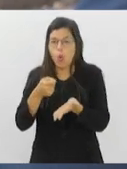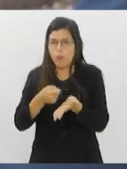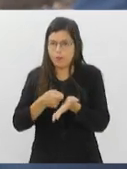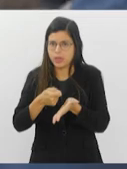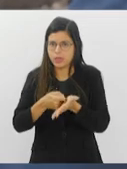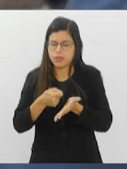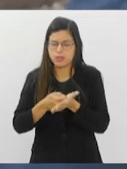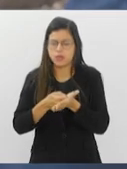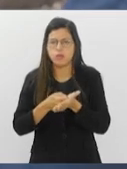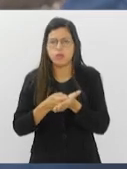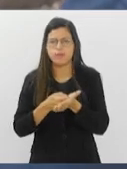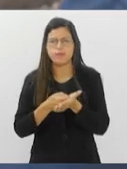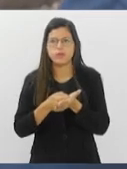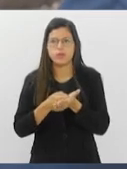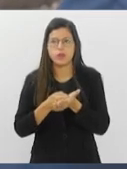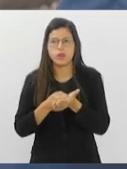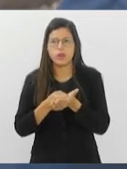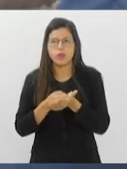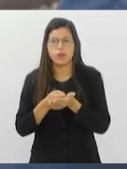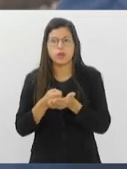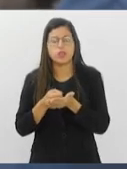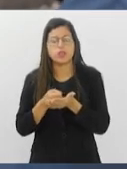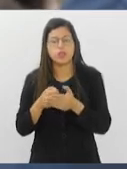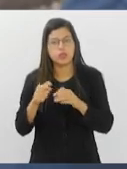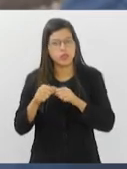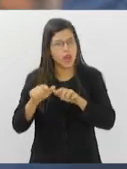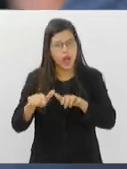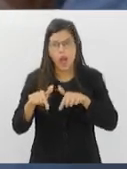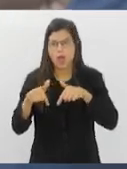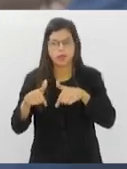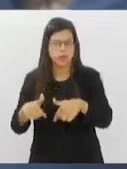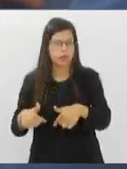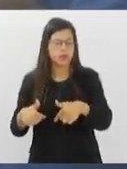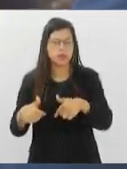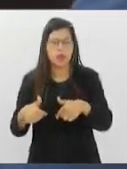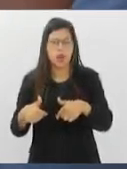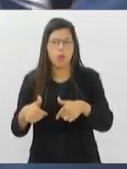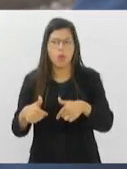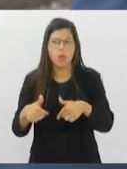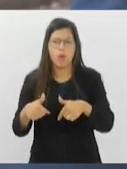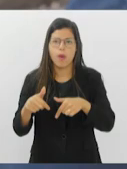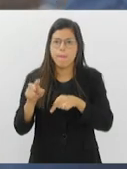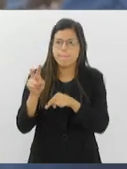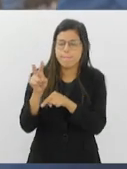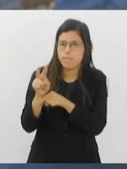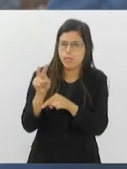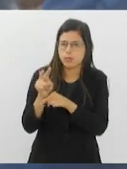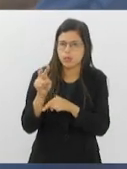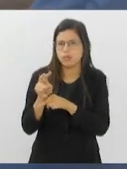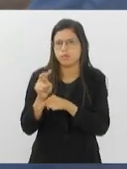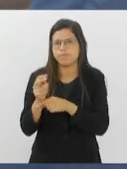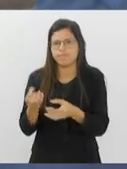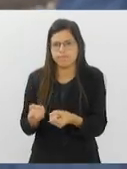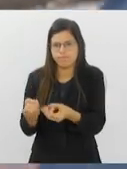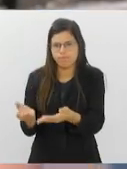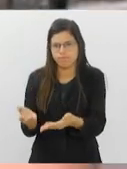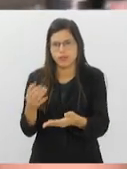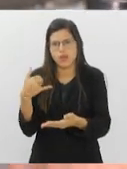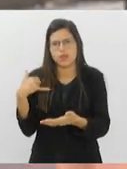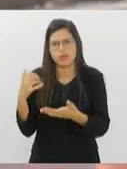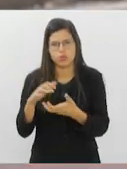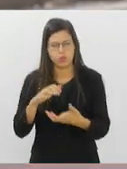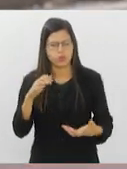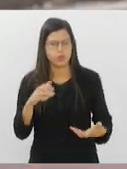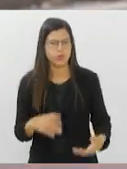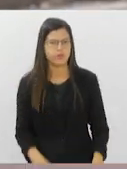de entrar com ações que possam fornecer proteção a esse idoso.